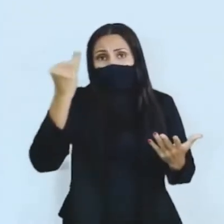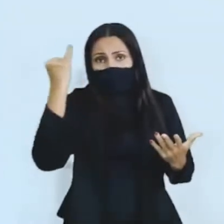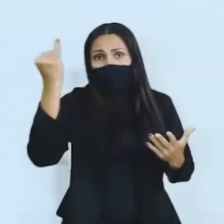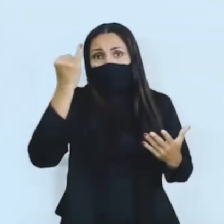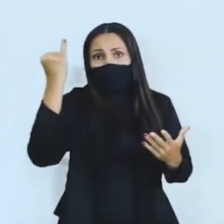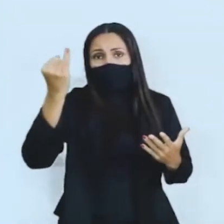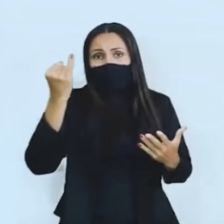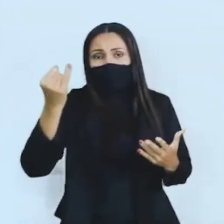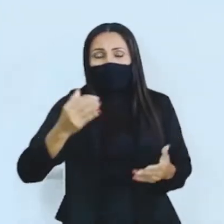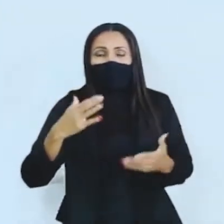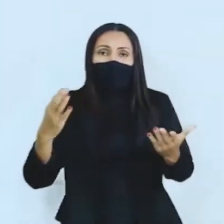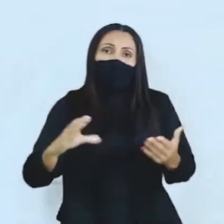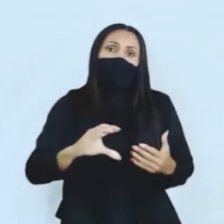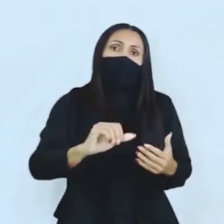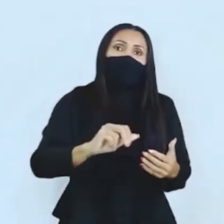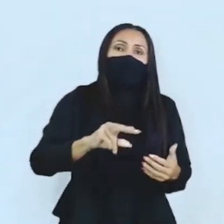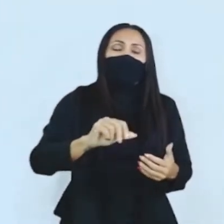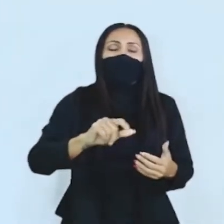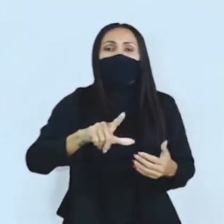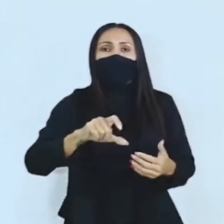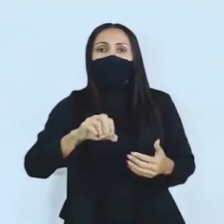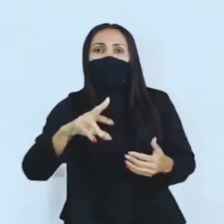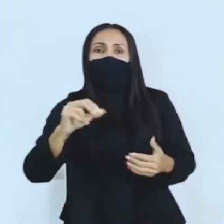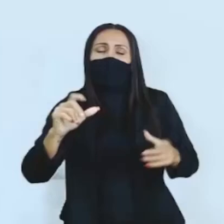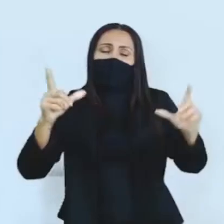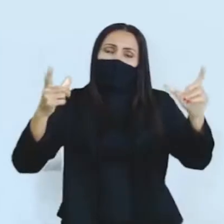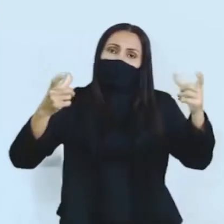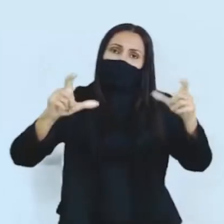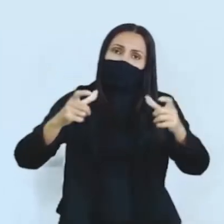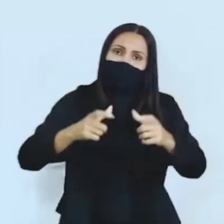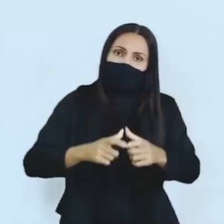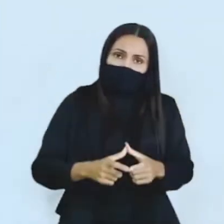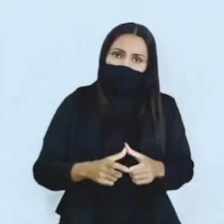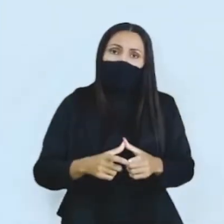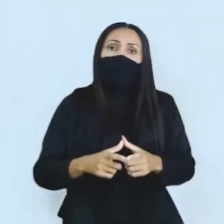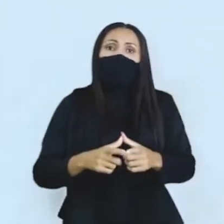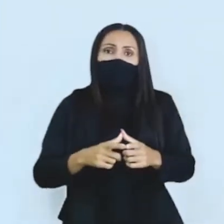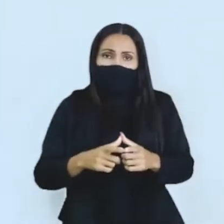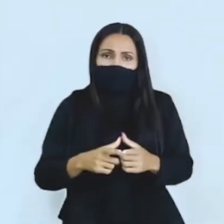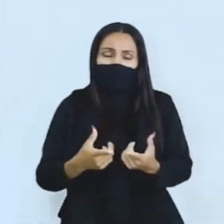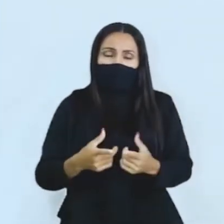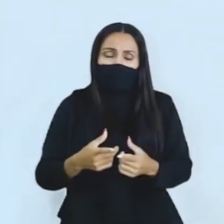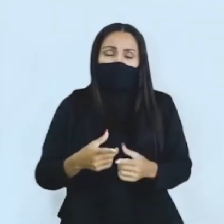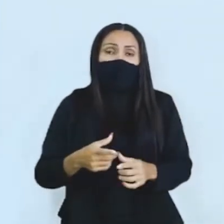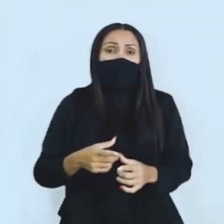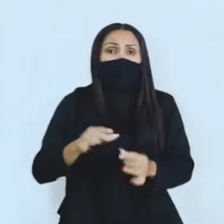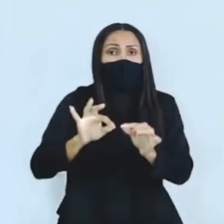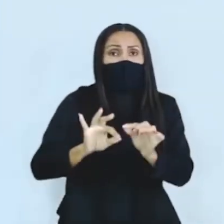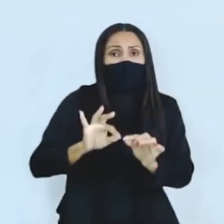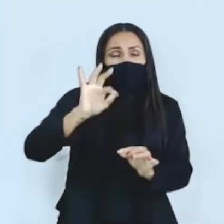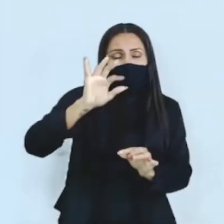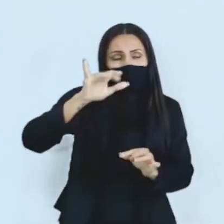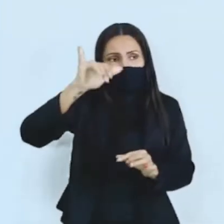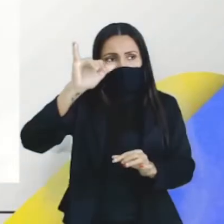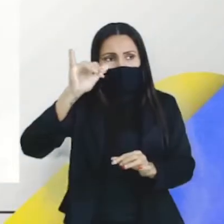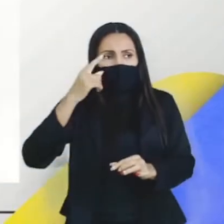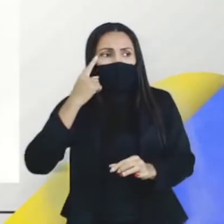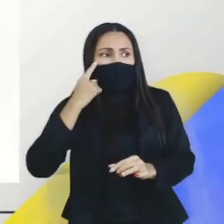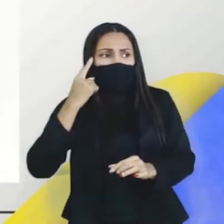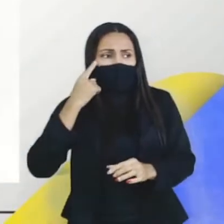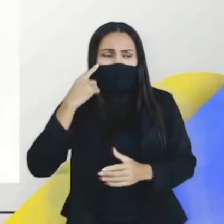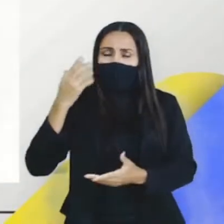trata da cavaleira, que é a redução que ocorre no eixo de Y, certo? Então nessa imagem vocês